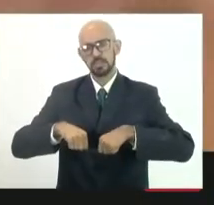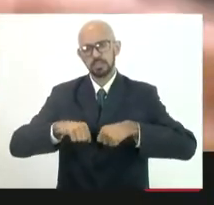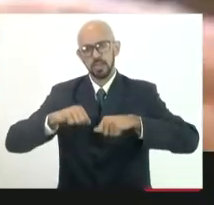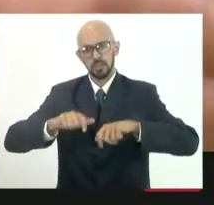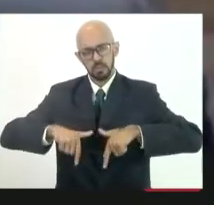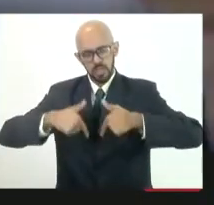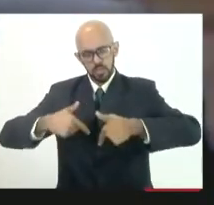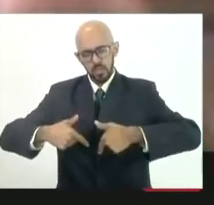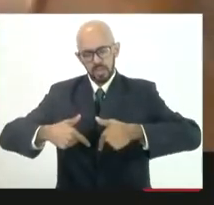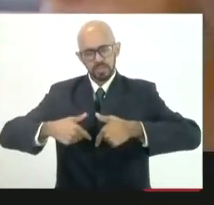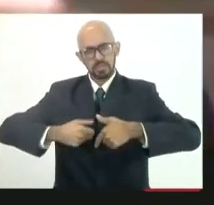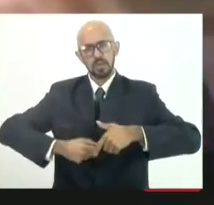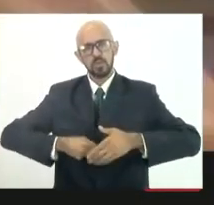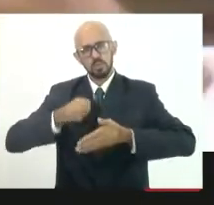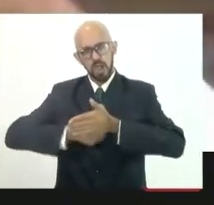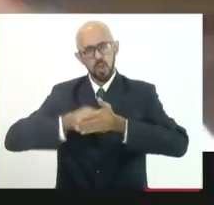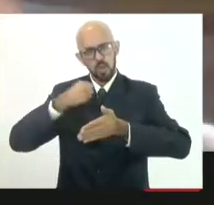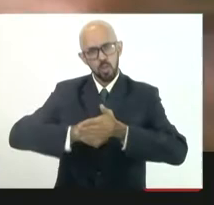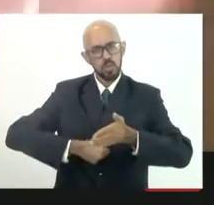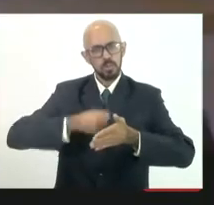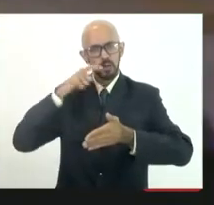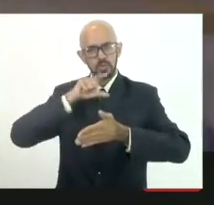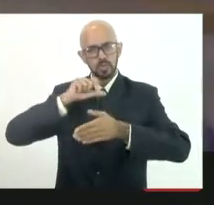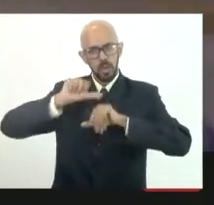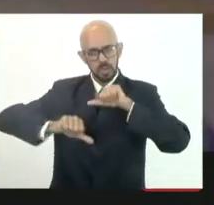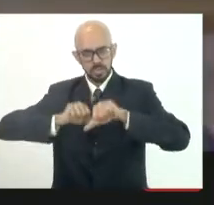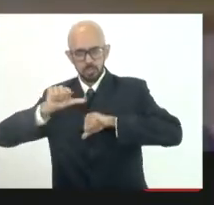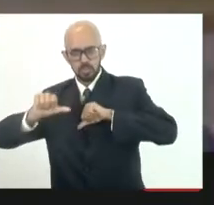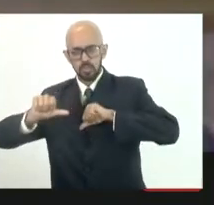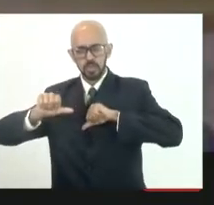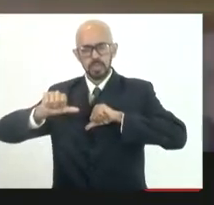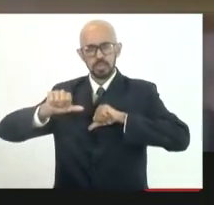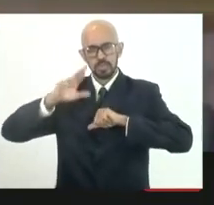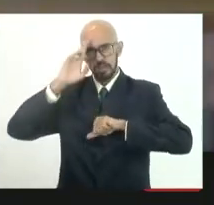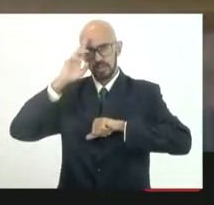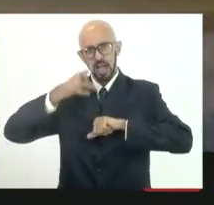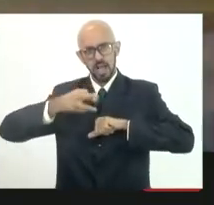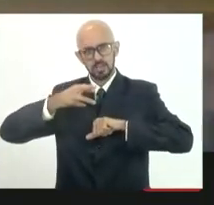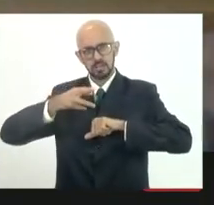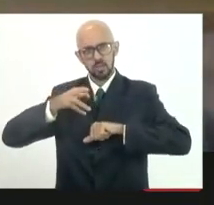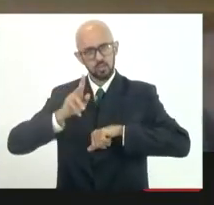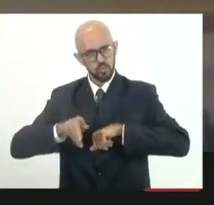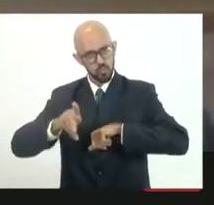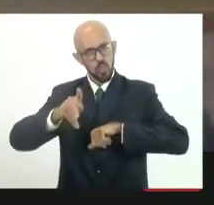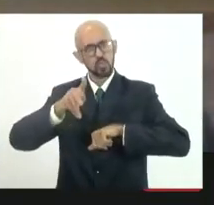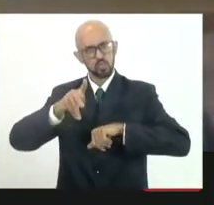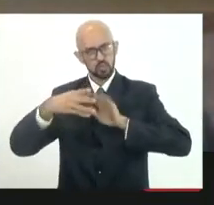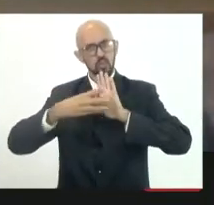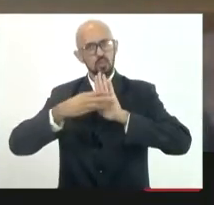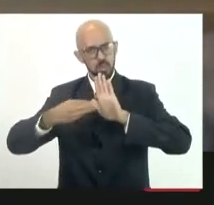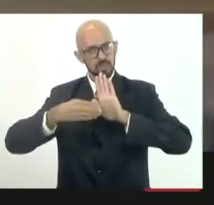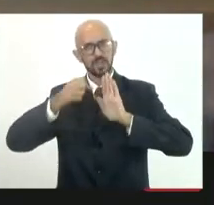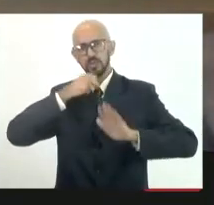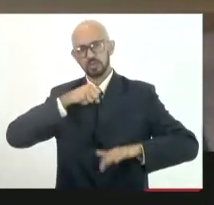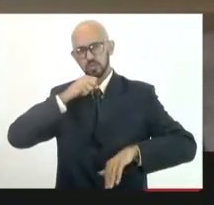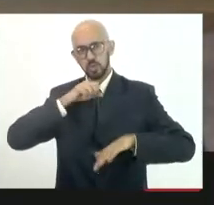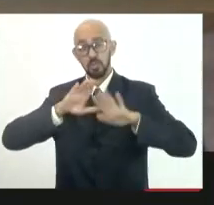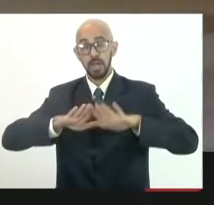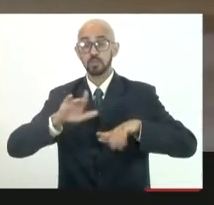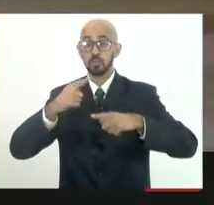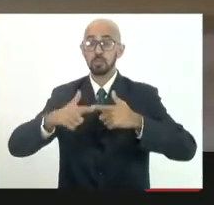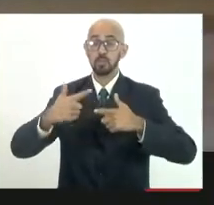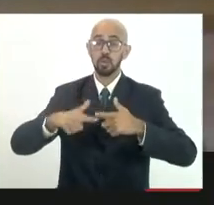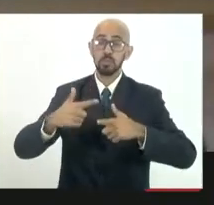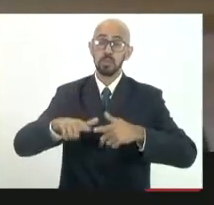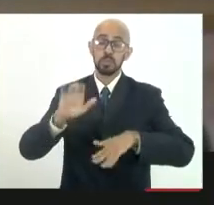atuação proativa que mude um pouco essa lógica dominante. O problema é que, no caso aqui do estado do Rio de Janeiro, e ainda